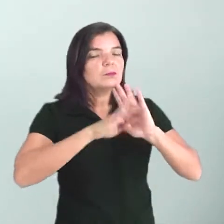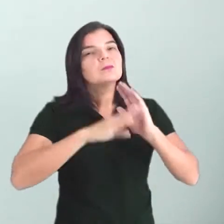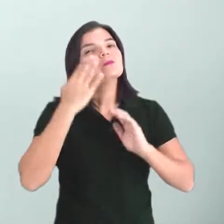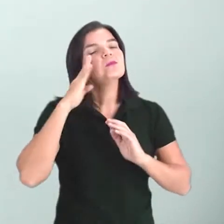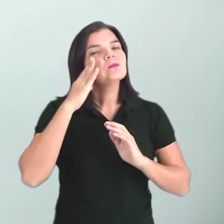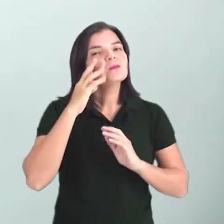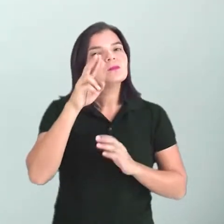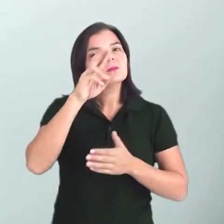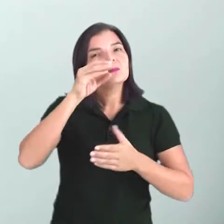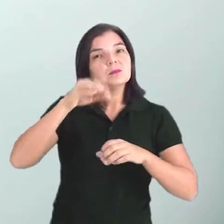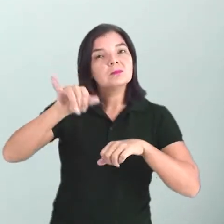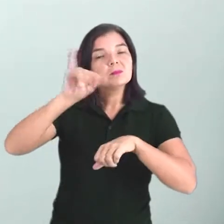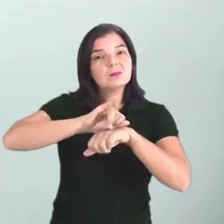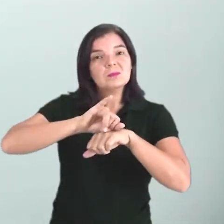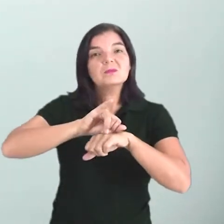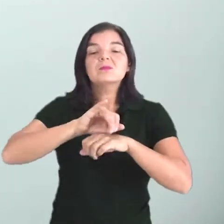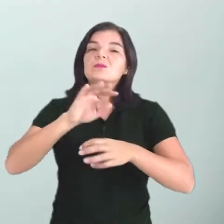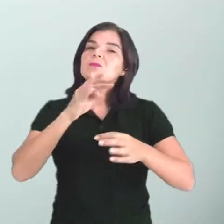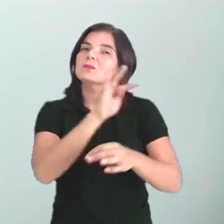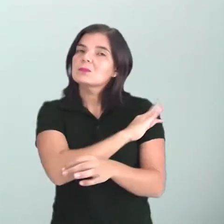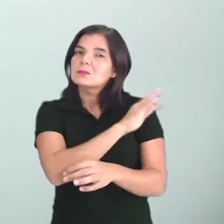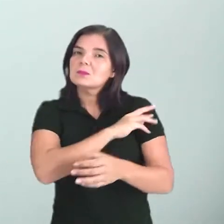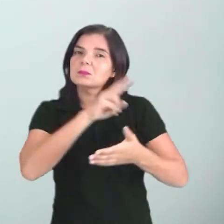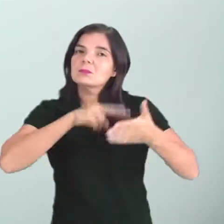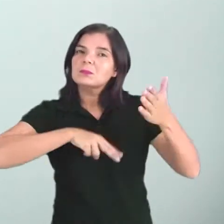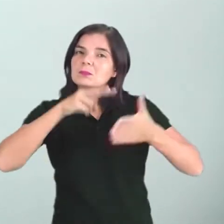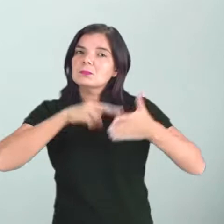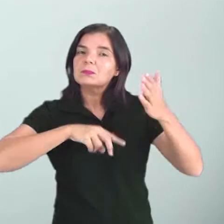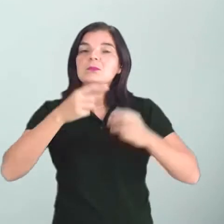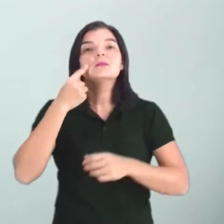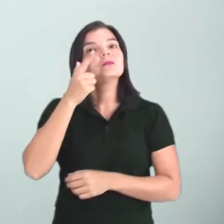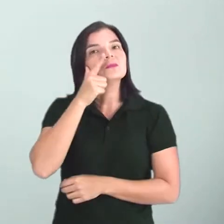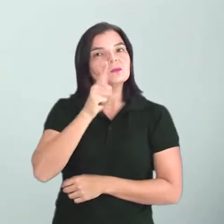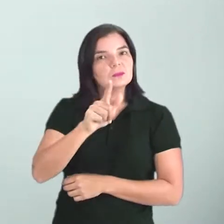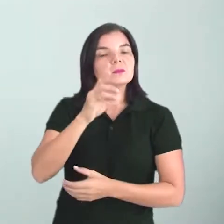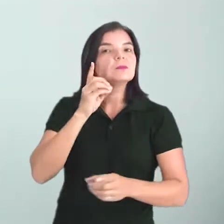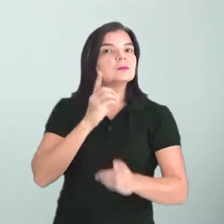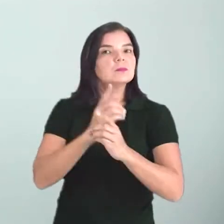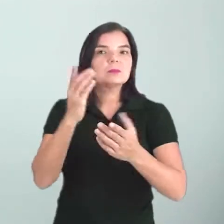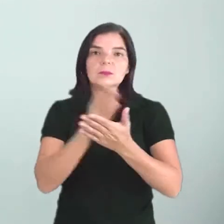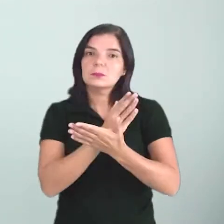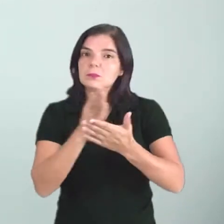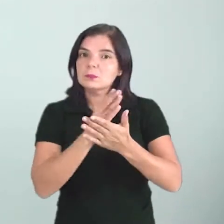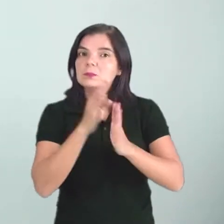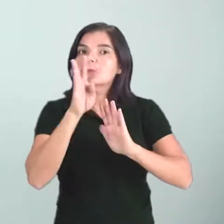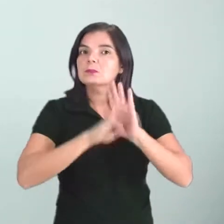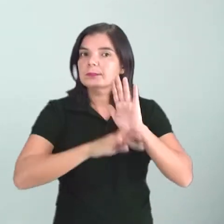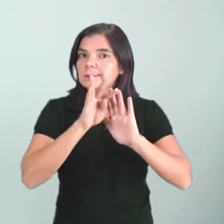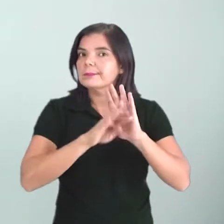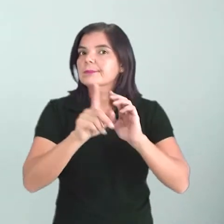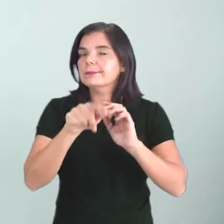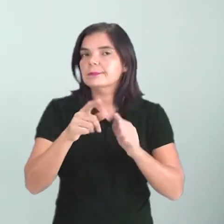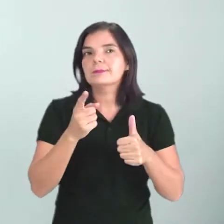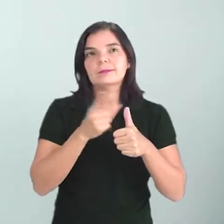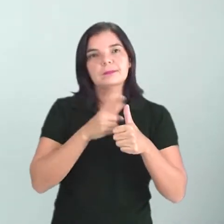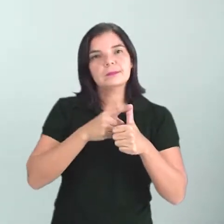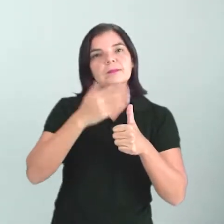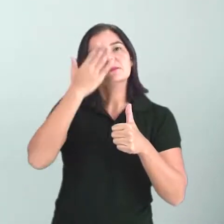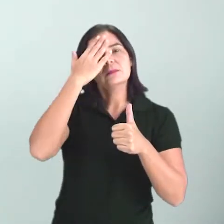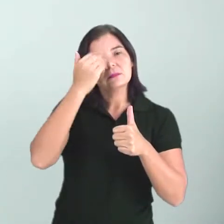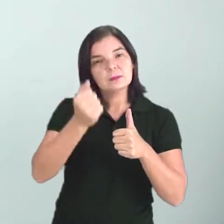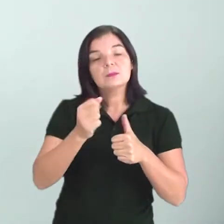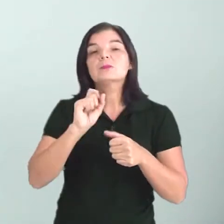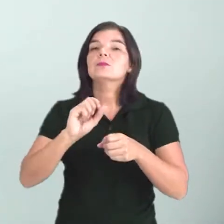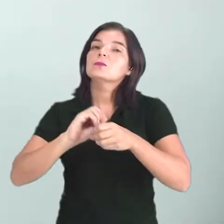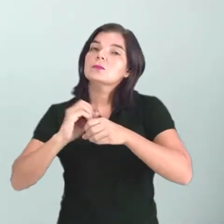por cima do texto, usando aquelas técnicas de leitura, a gente já consegue identificar algumas questões sobre esse texto, né? Primeiro, a gente sabe que ele está falando